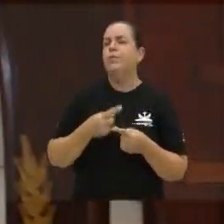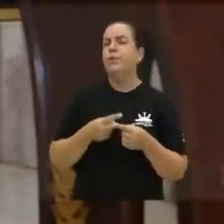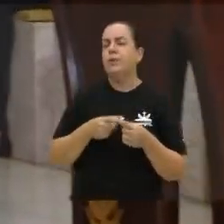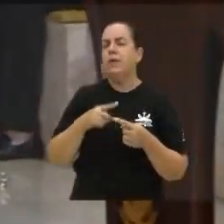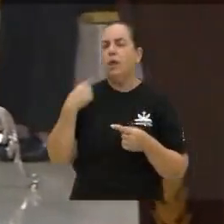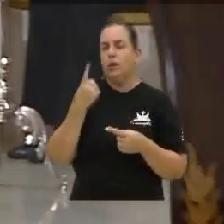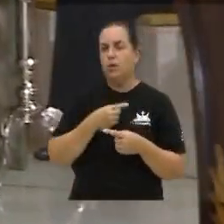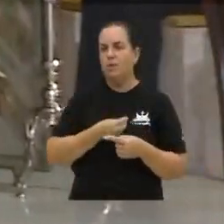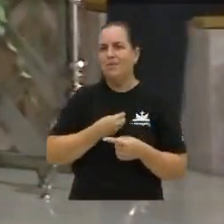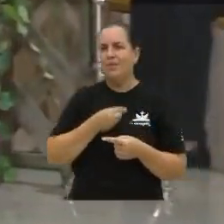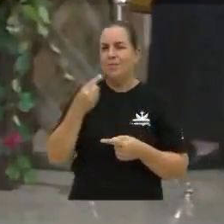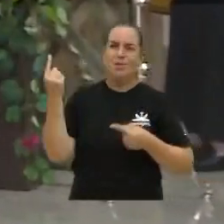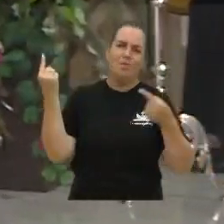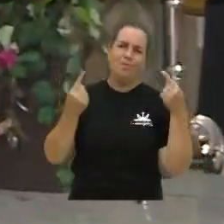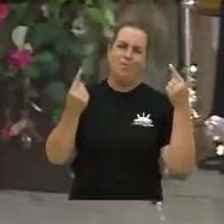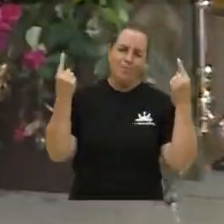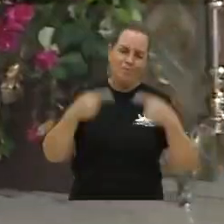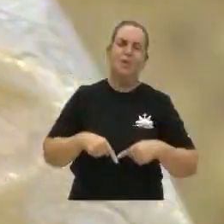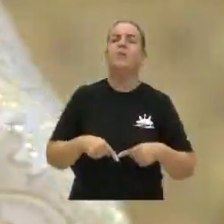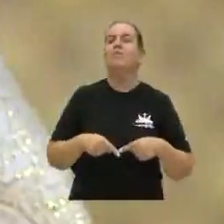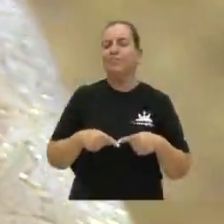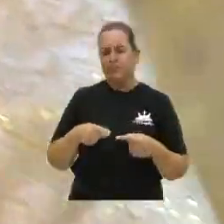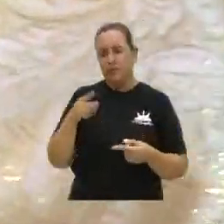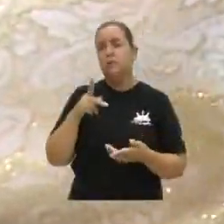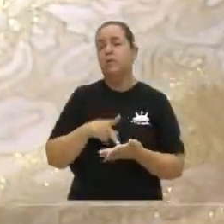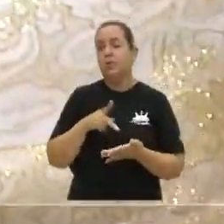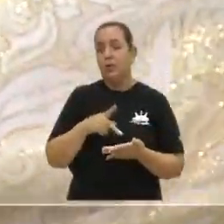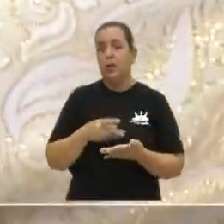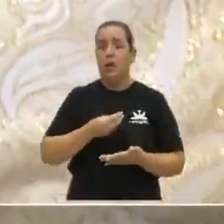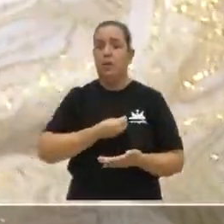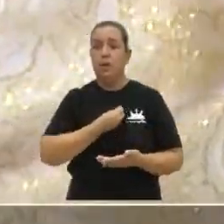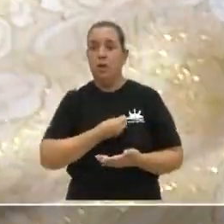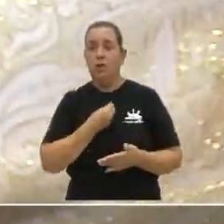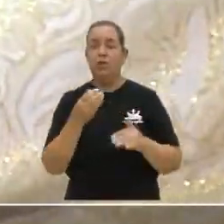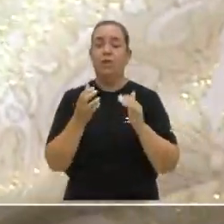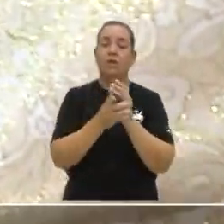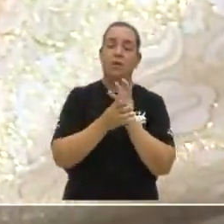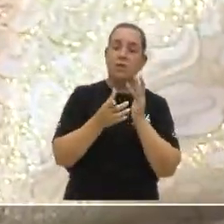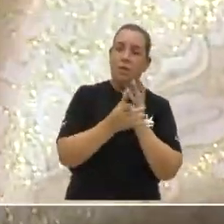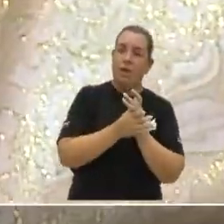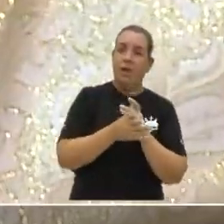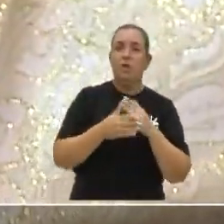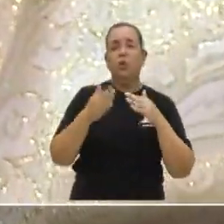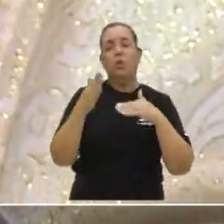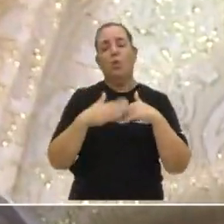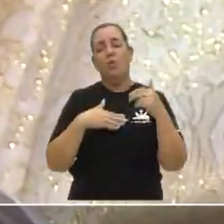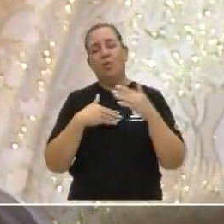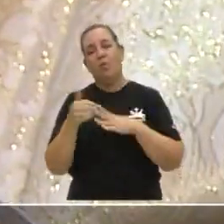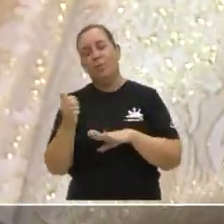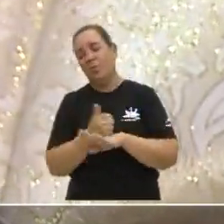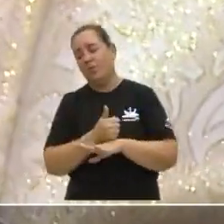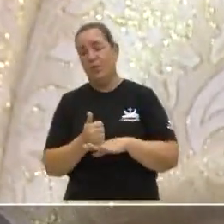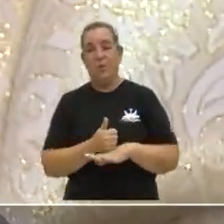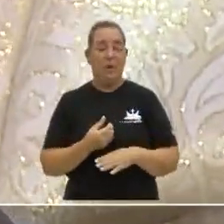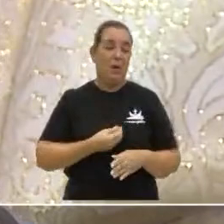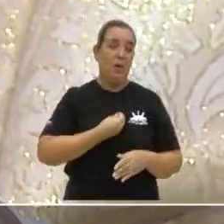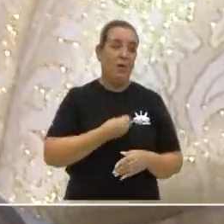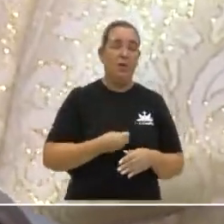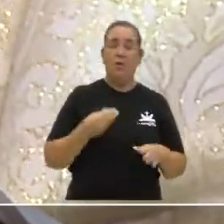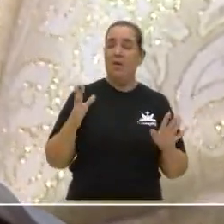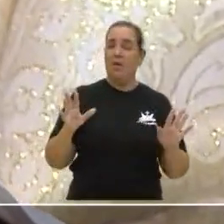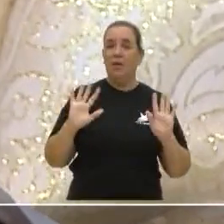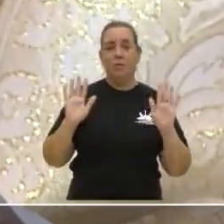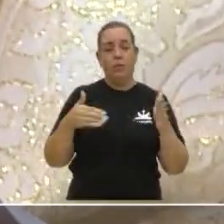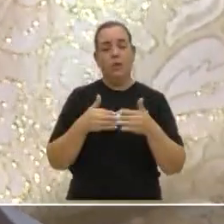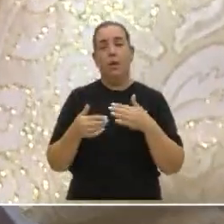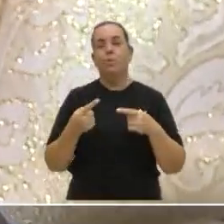nós estamos vivendo uma batalha, estamos ou não estamos? Na vida do casamento, na vida profissional, na vida espiritual, eu posso dizer que